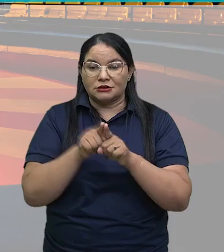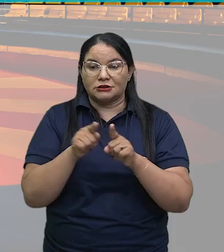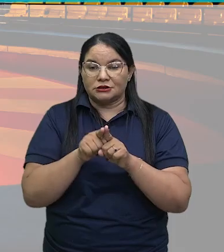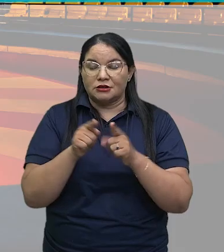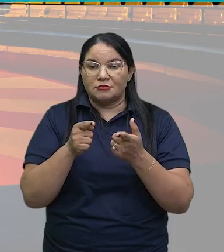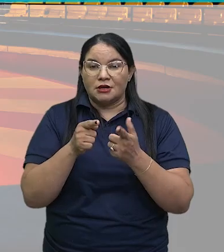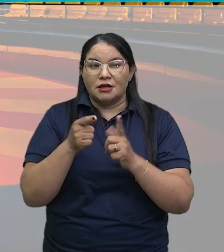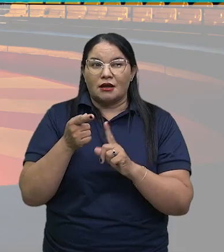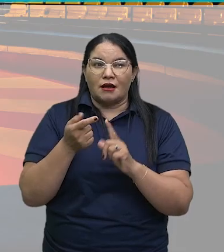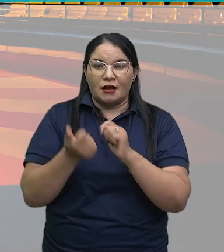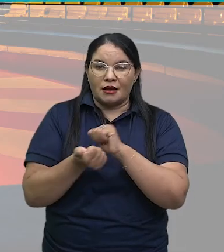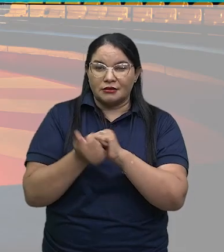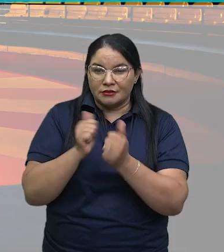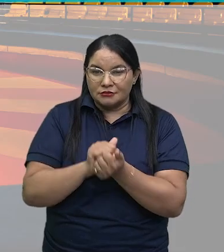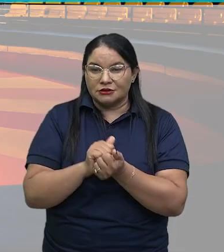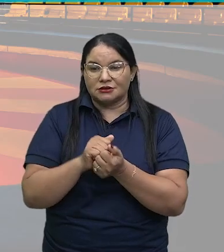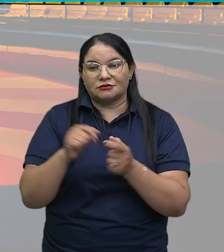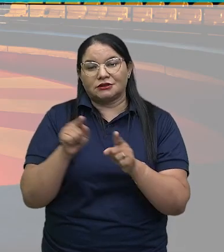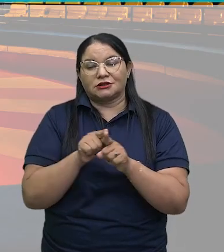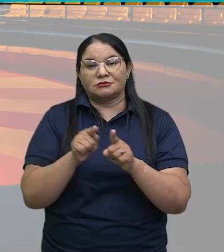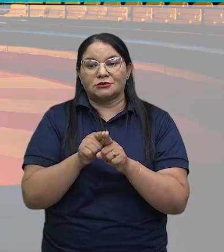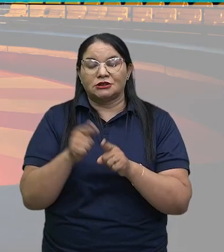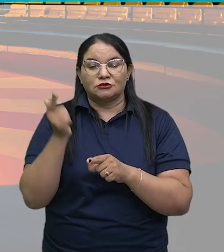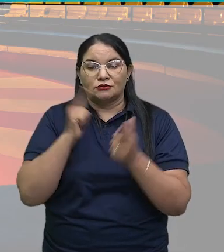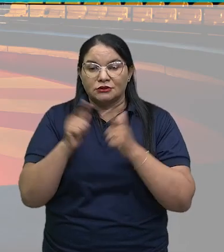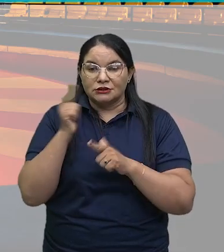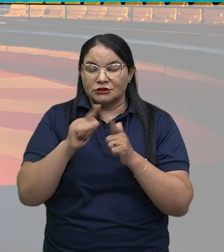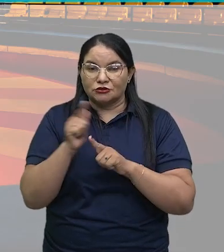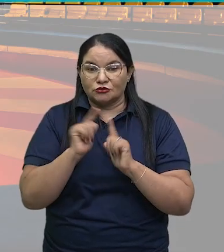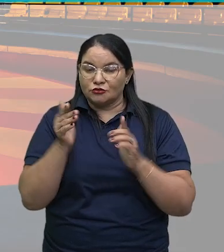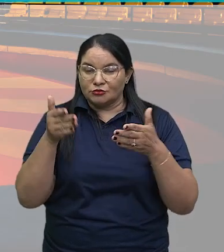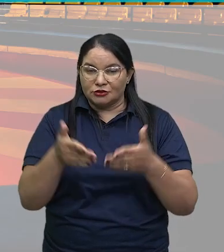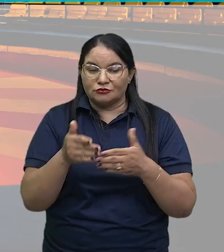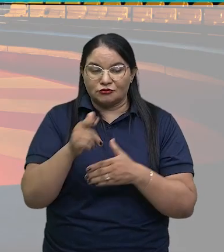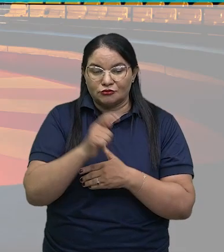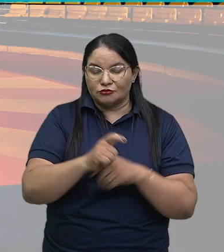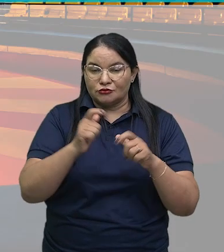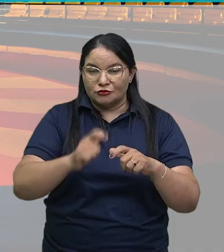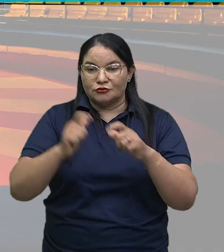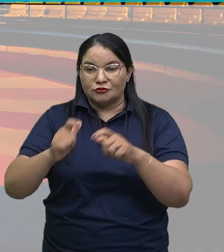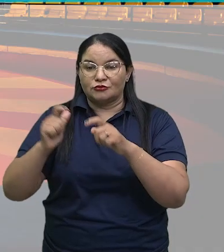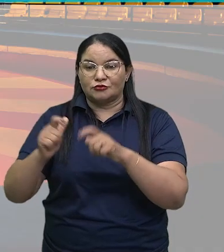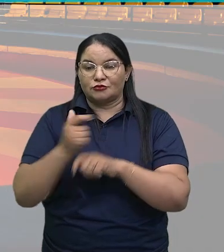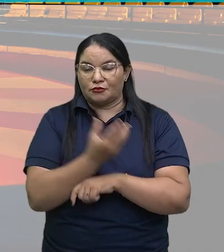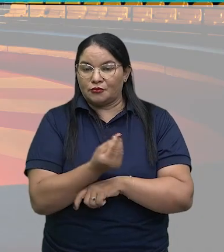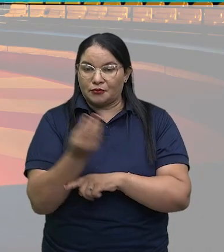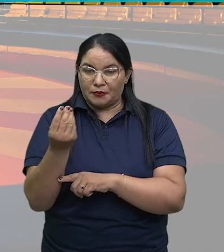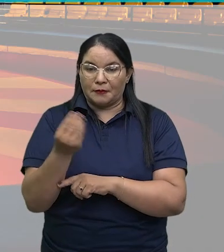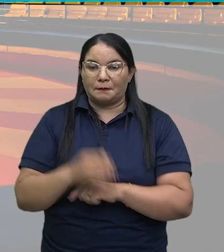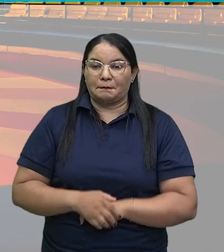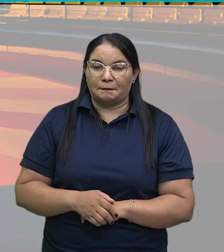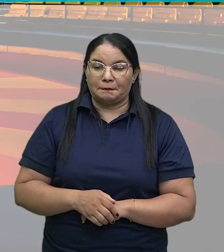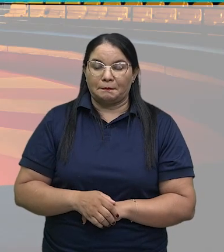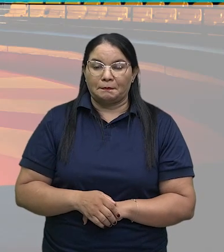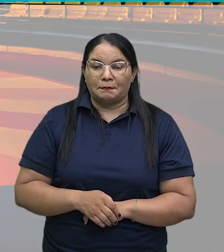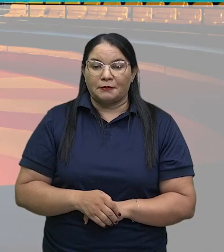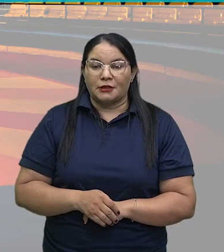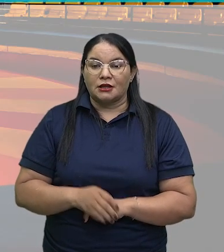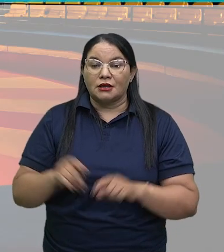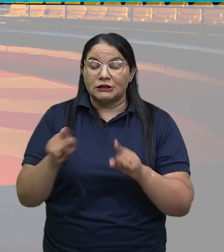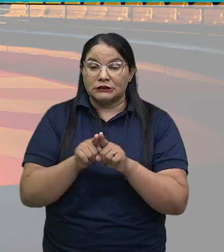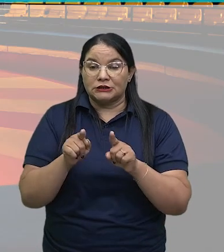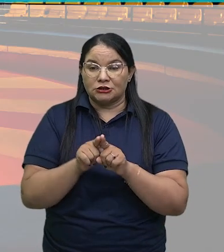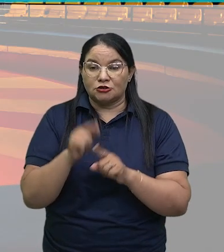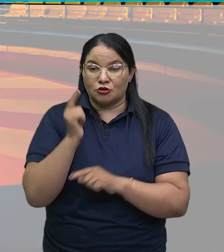arte, adaptando-se e ganhando especificidades em cada região do país. A